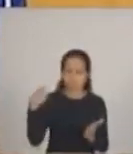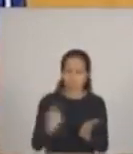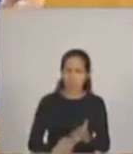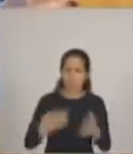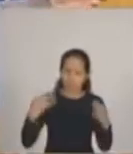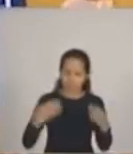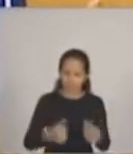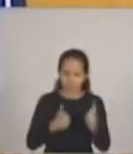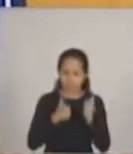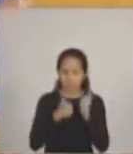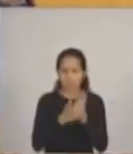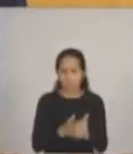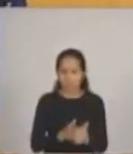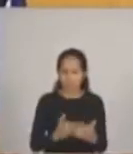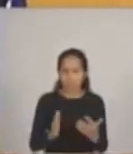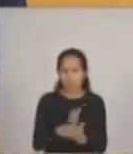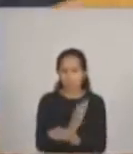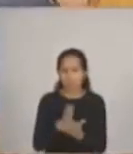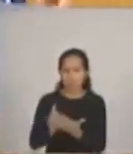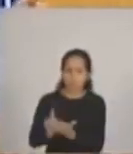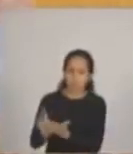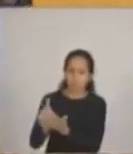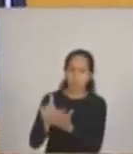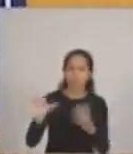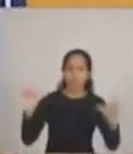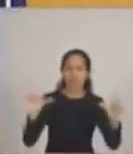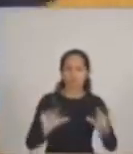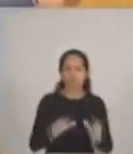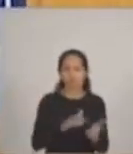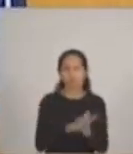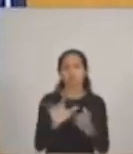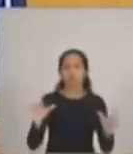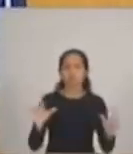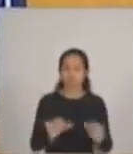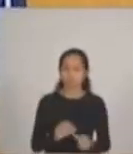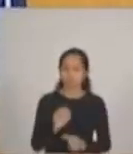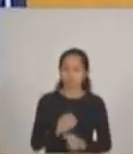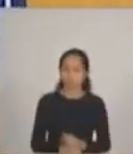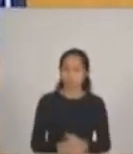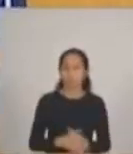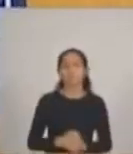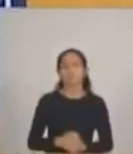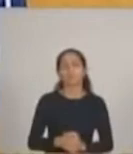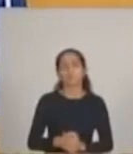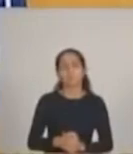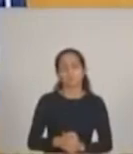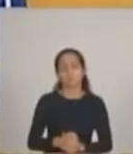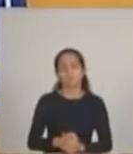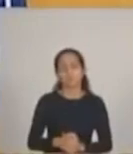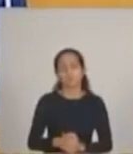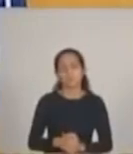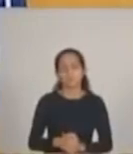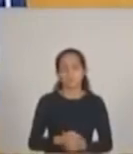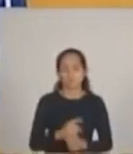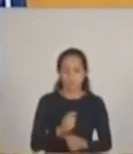Fez exonerações, diminuiu despesas, entregou a sua gestão do